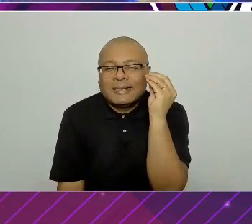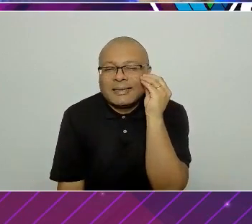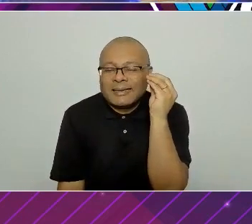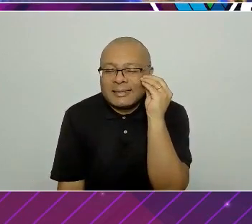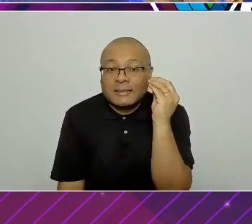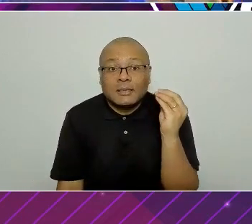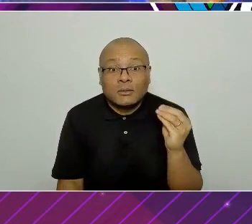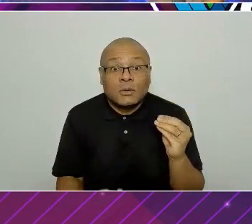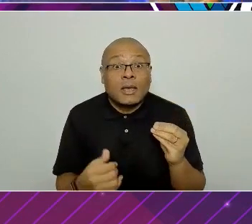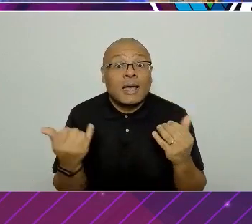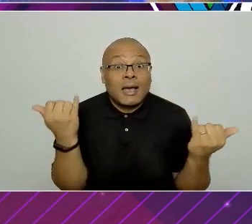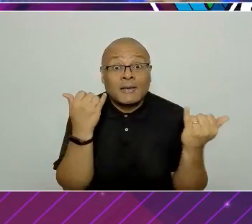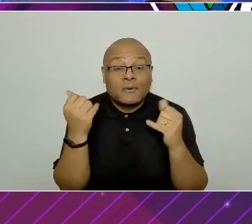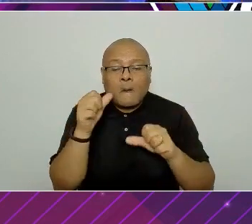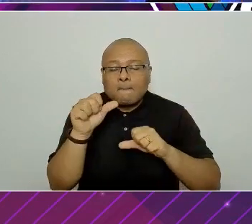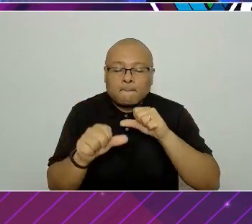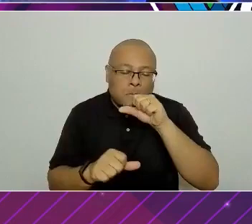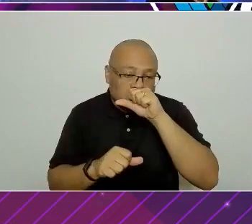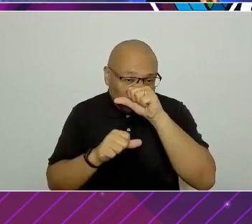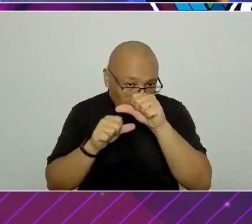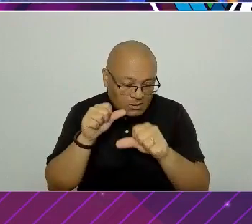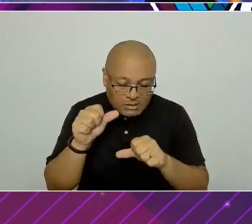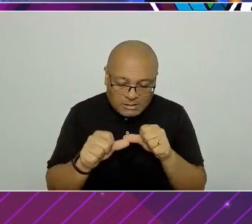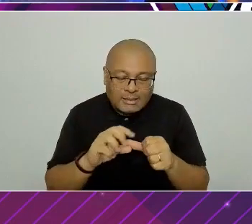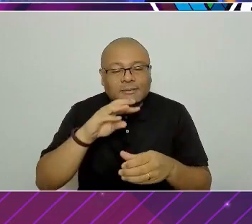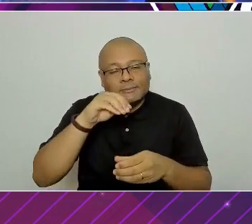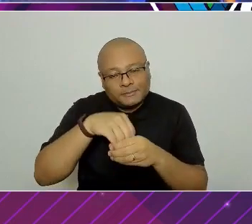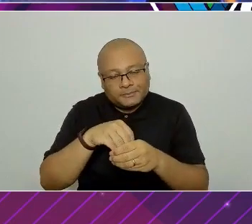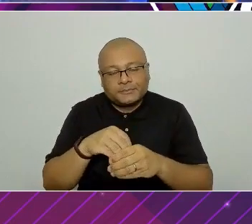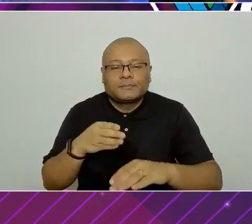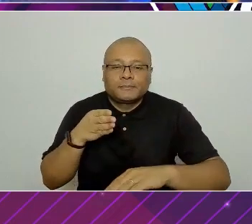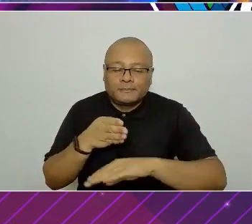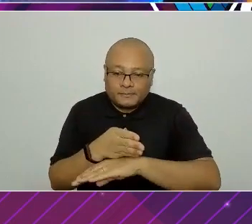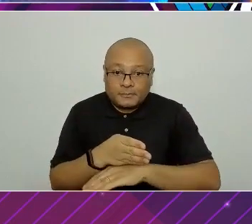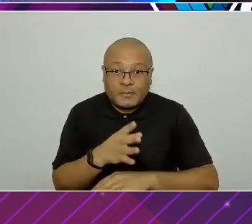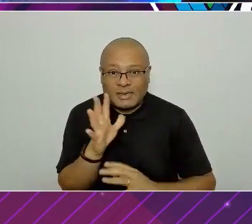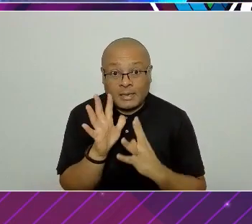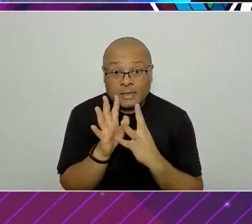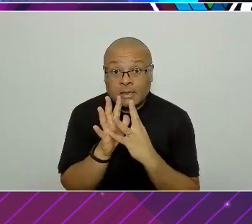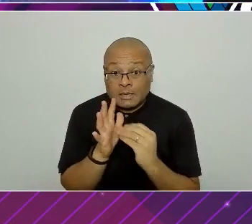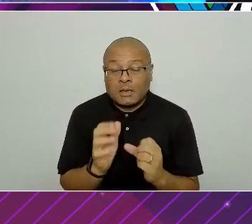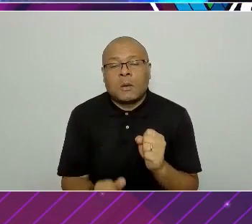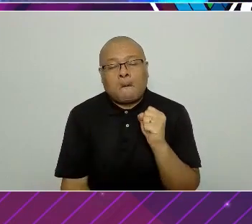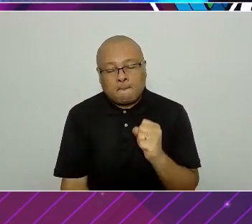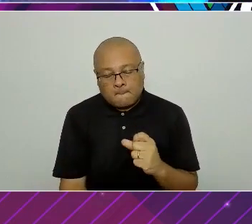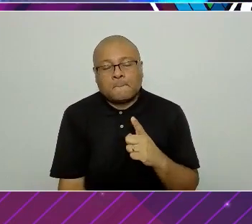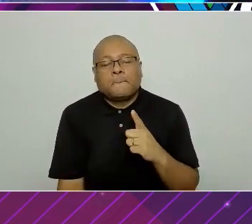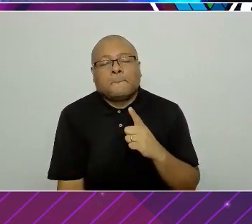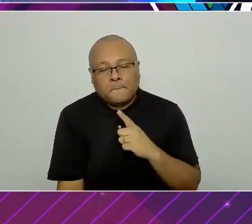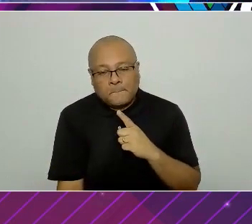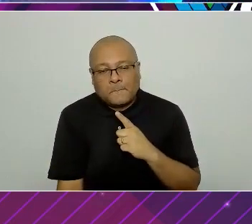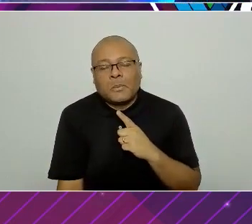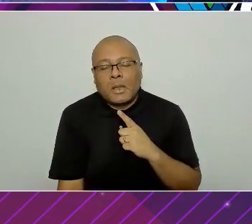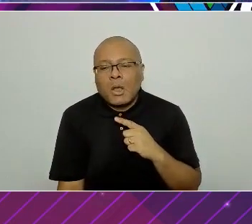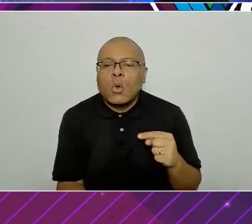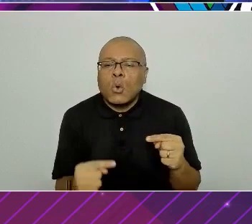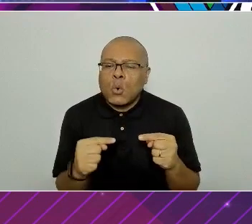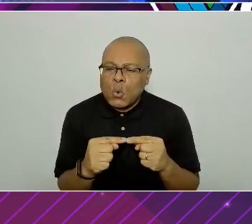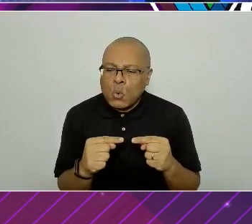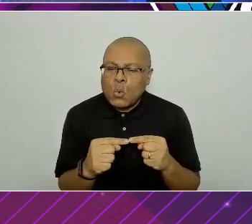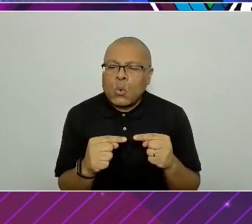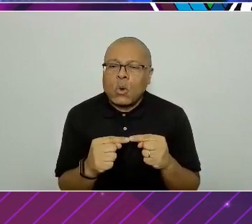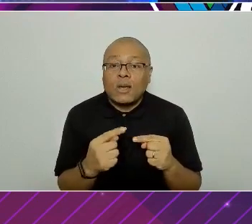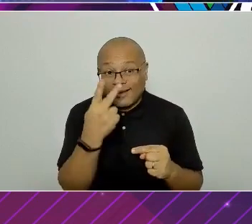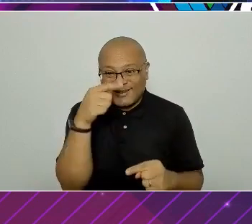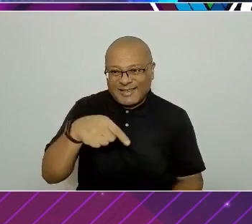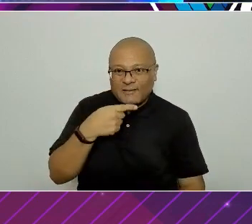que foi recebida ali na sua entrada. Então, esse modelo aqui pode ter feito muito, muito sentido para quem levantou a mão